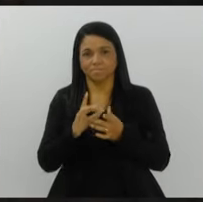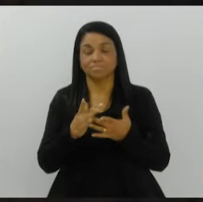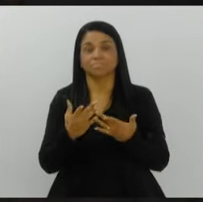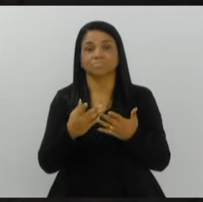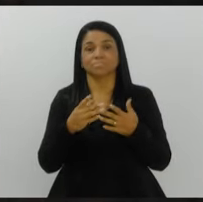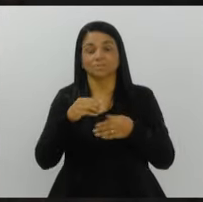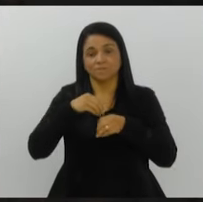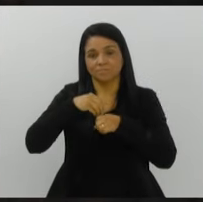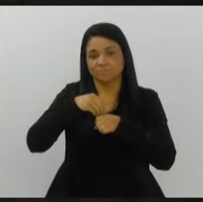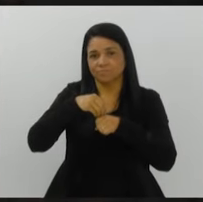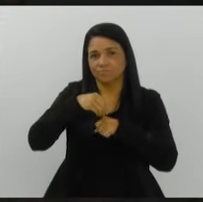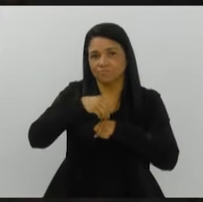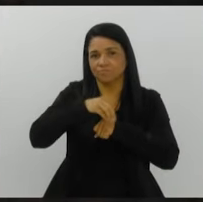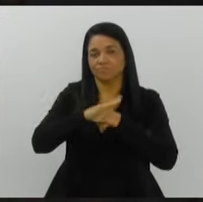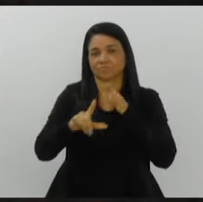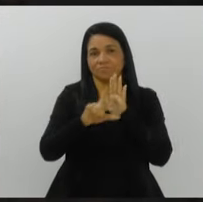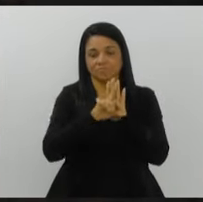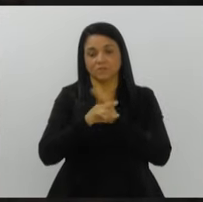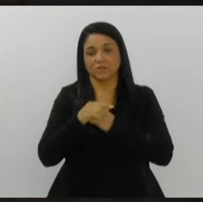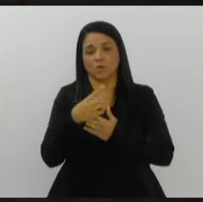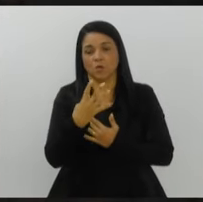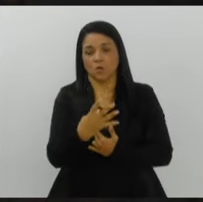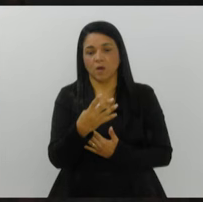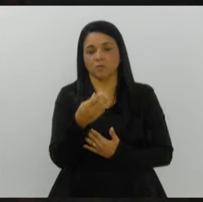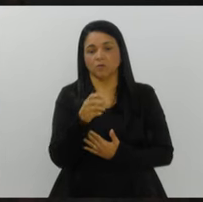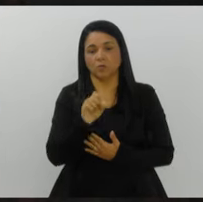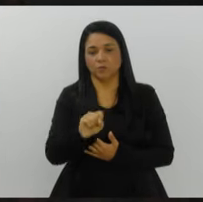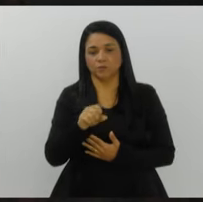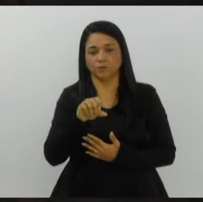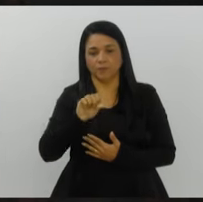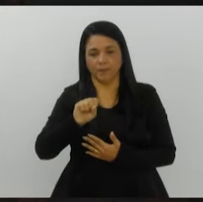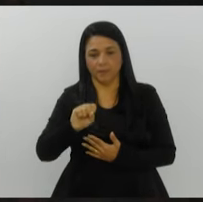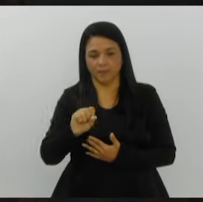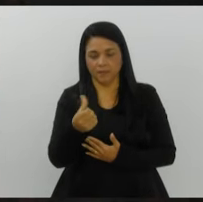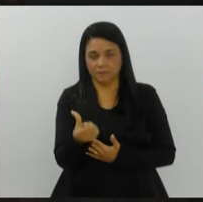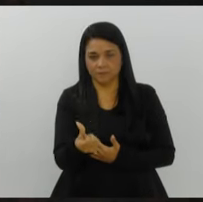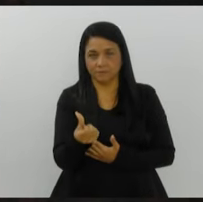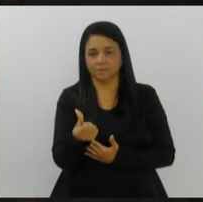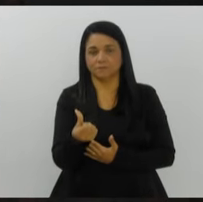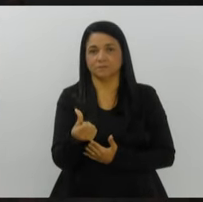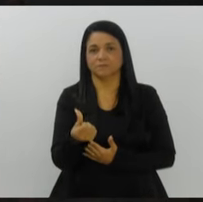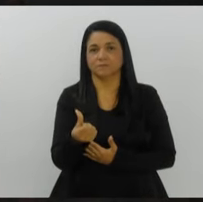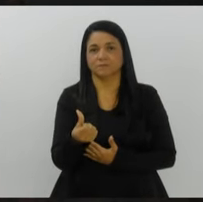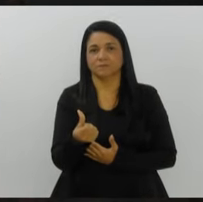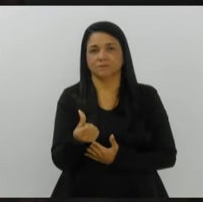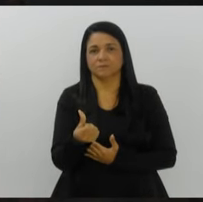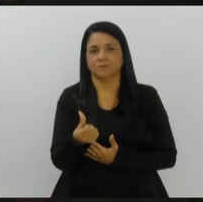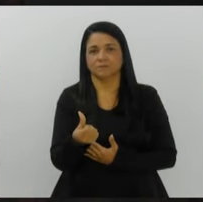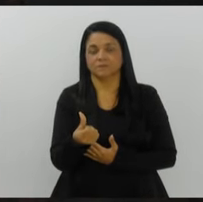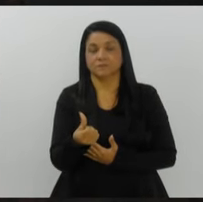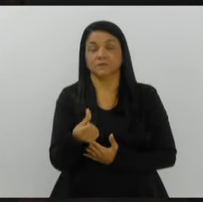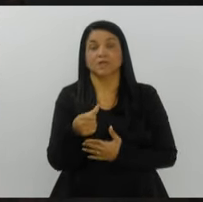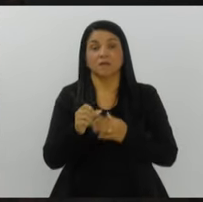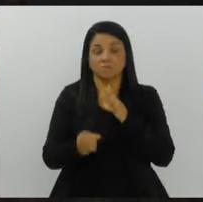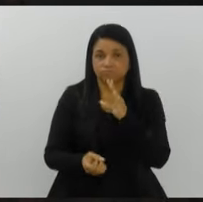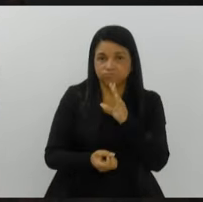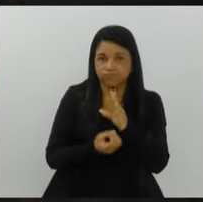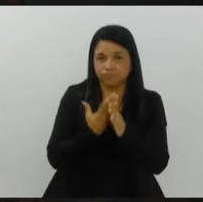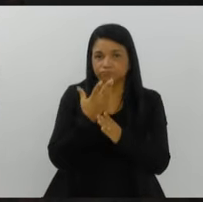indicação legislativa número 486, de 21, de autoria do deputado Marcelo Dino, que dispõe sobre a